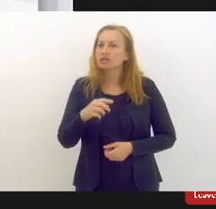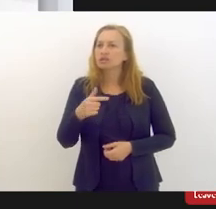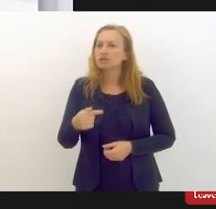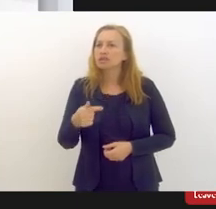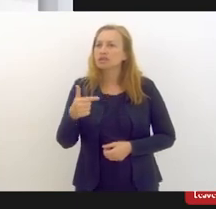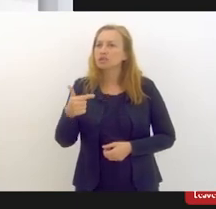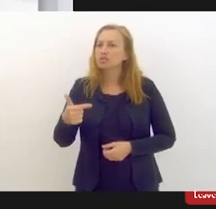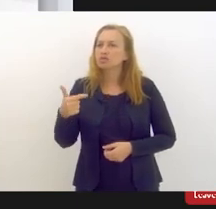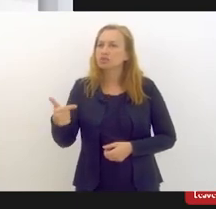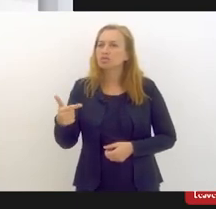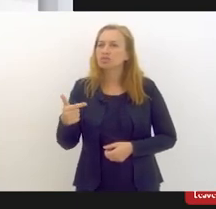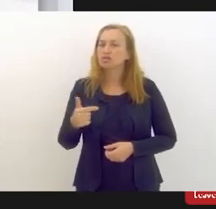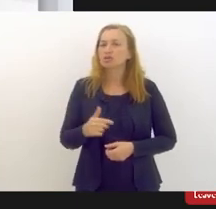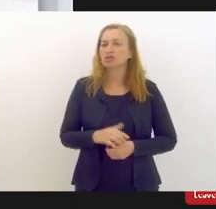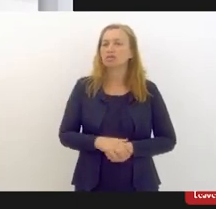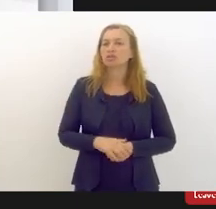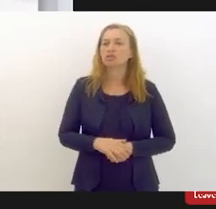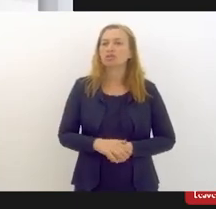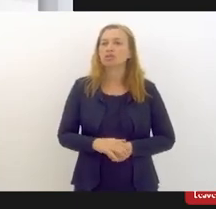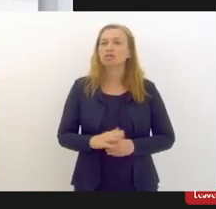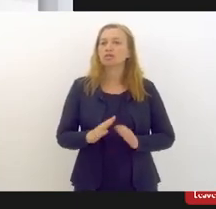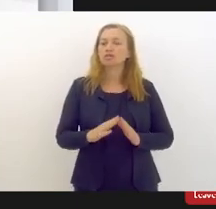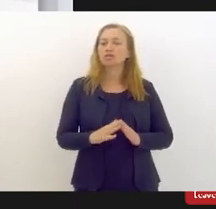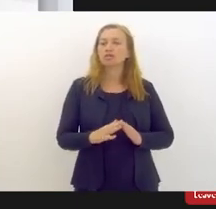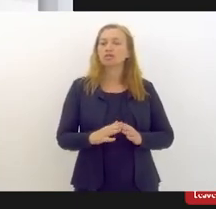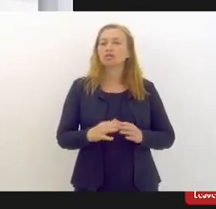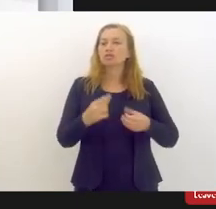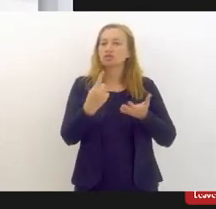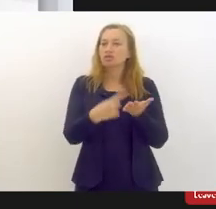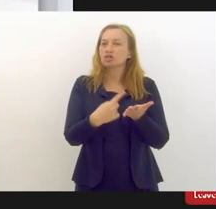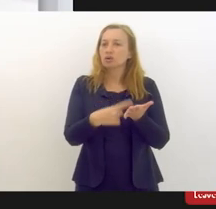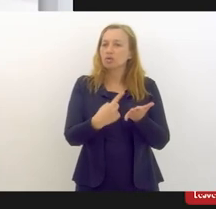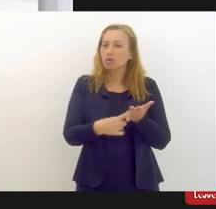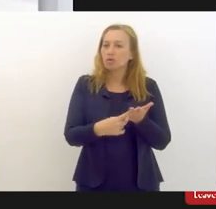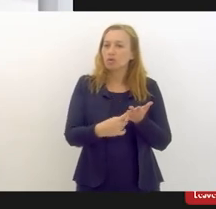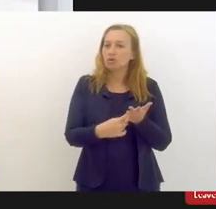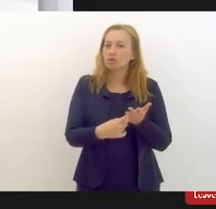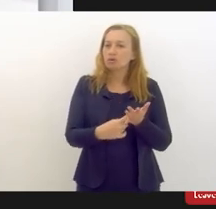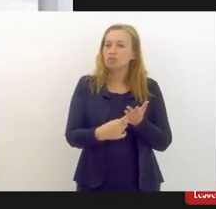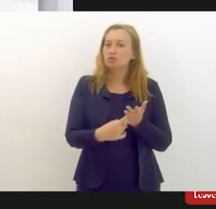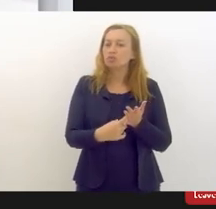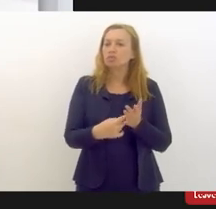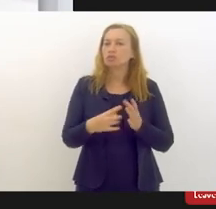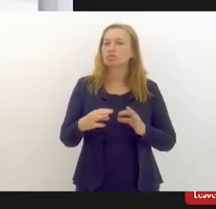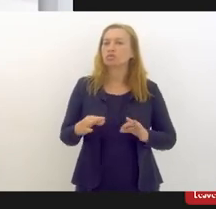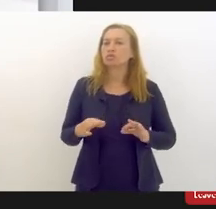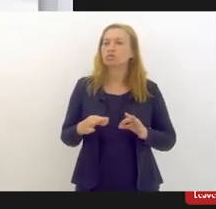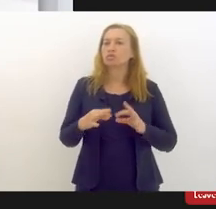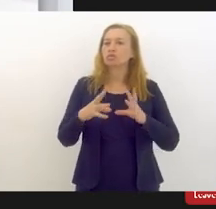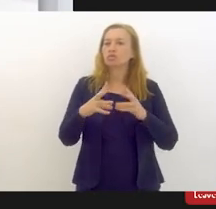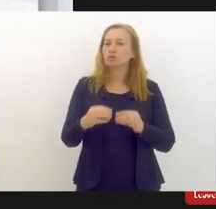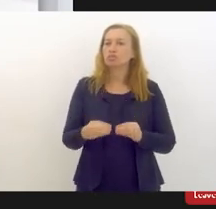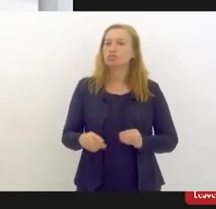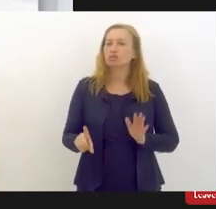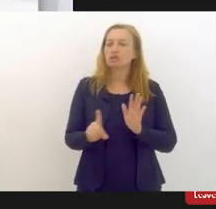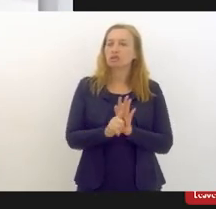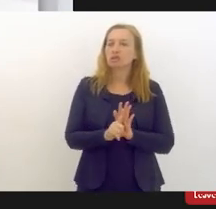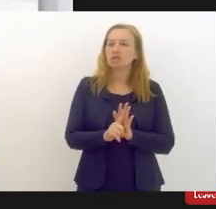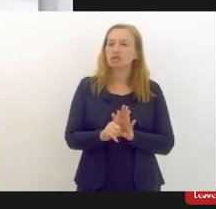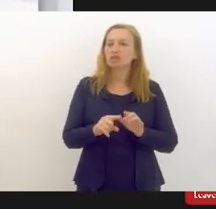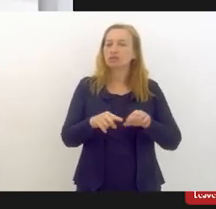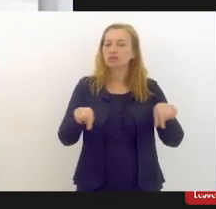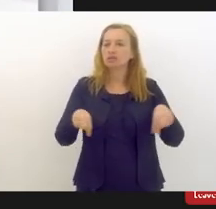necessidade de recuperação da rede física, de acordo com os padrões básicos positivos, com o respectivo número de sala de aula.